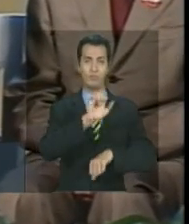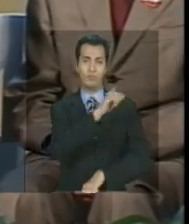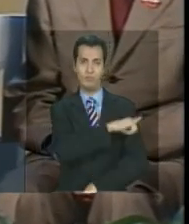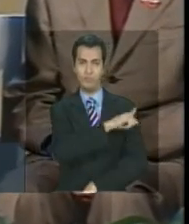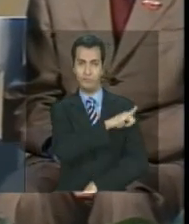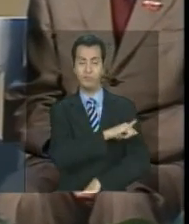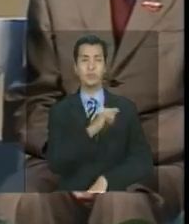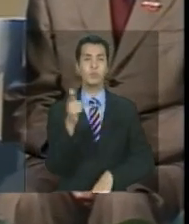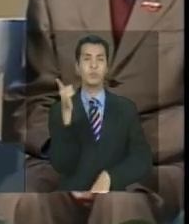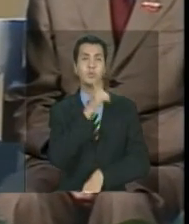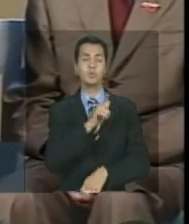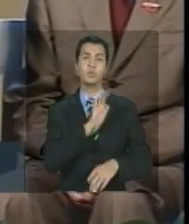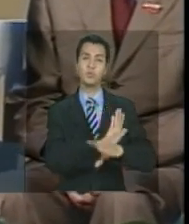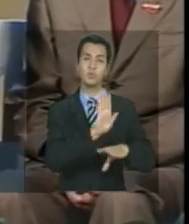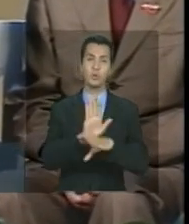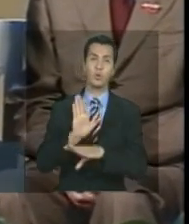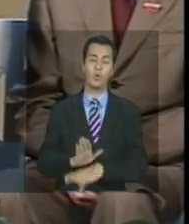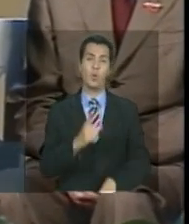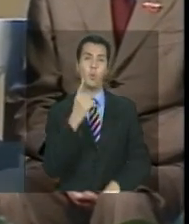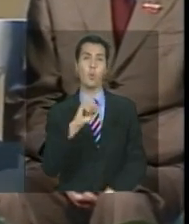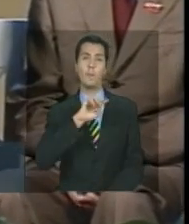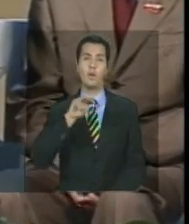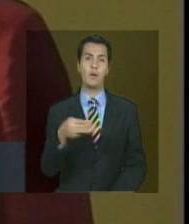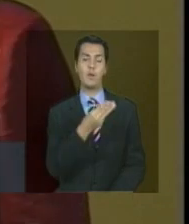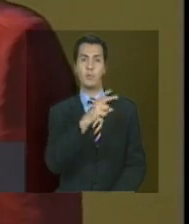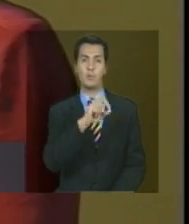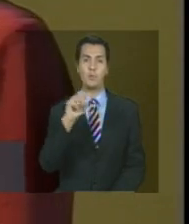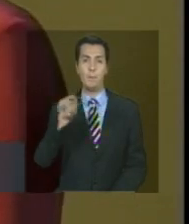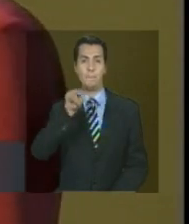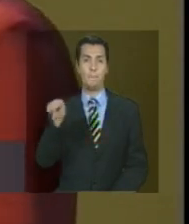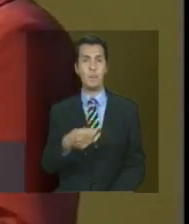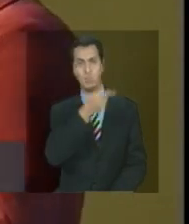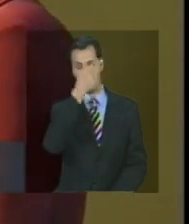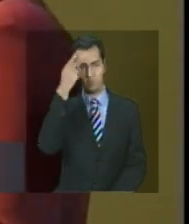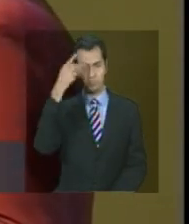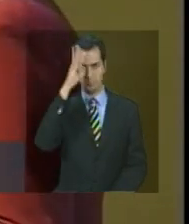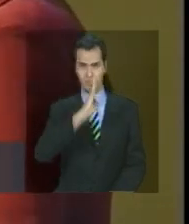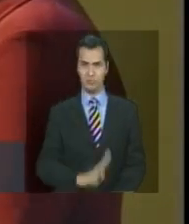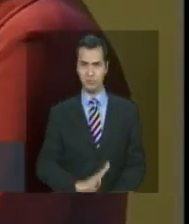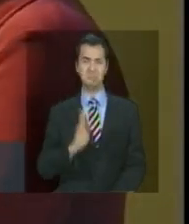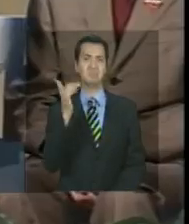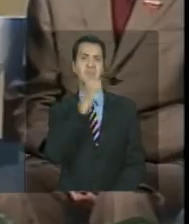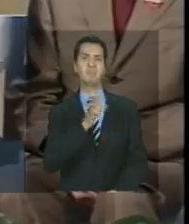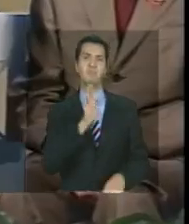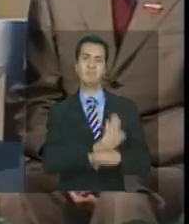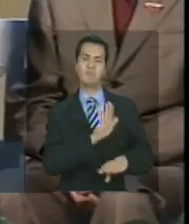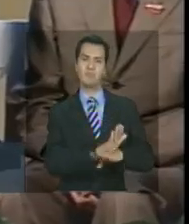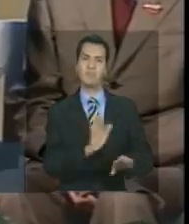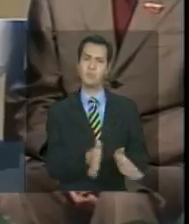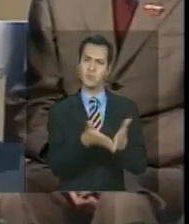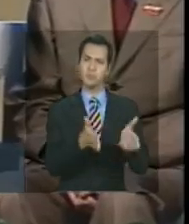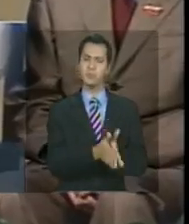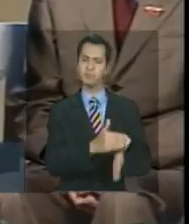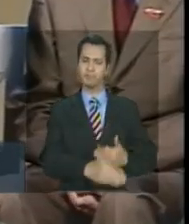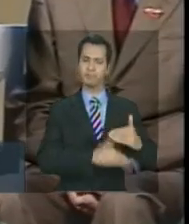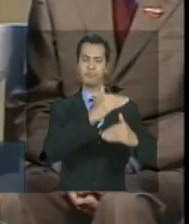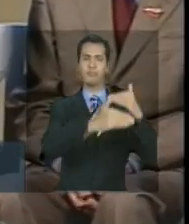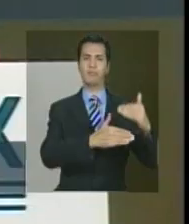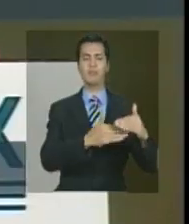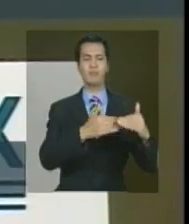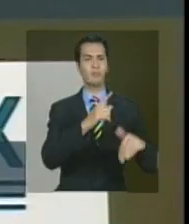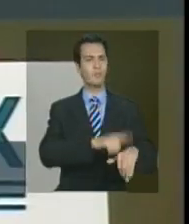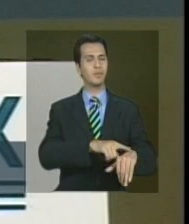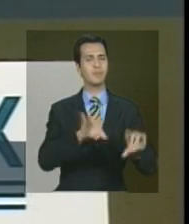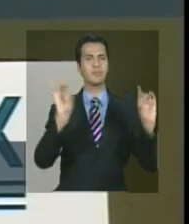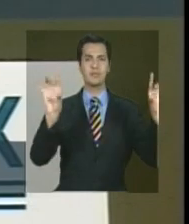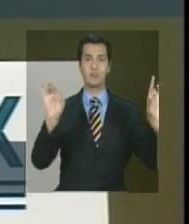pobreza 1.500.000 brasileiros e brasileiras. Foi um momento muito especial. E agora eu estou